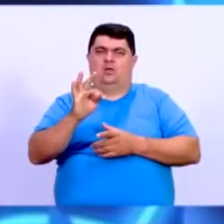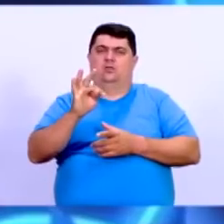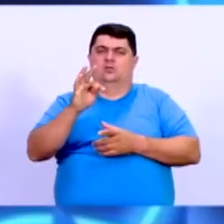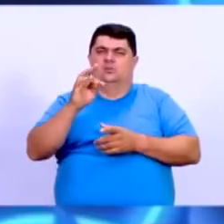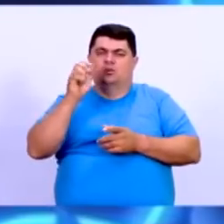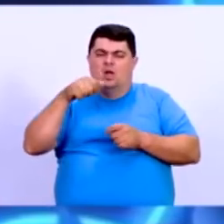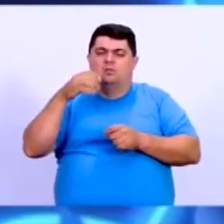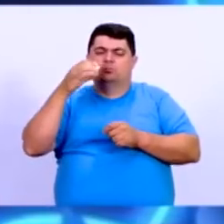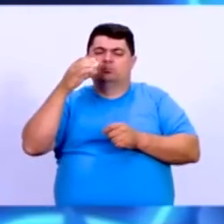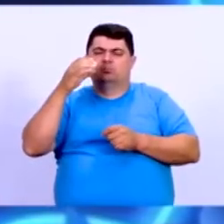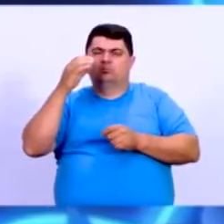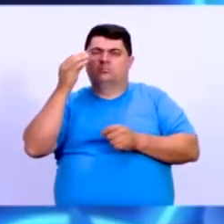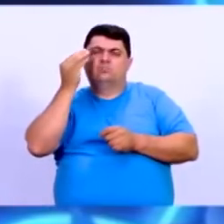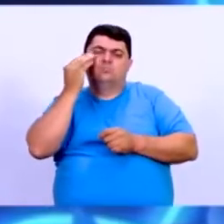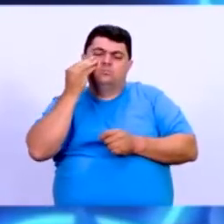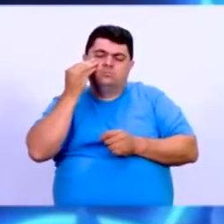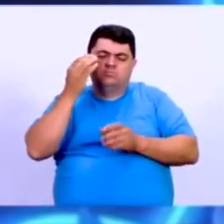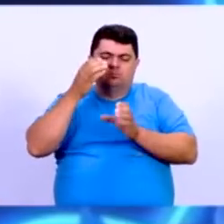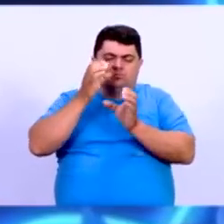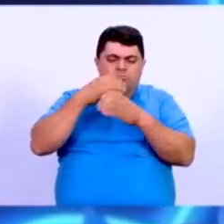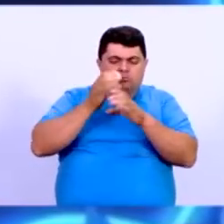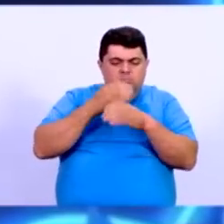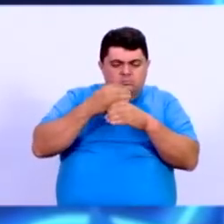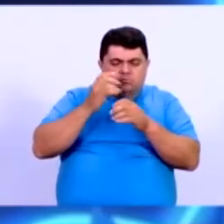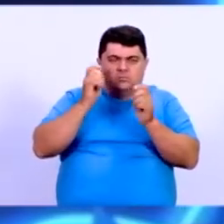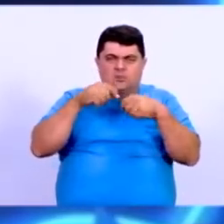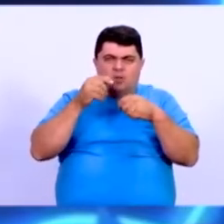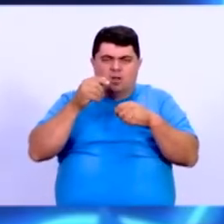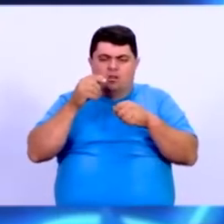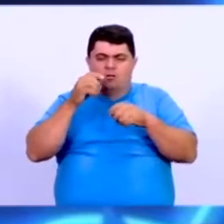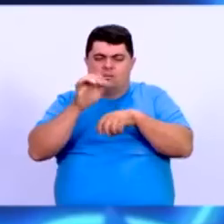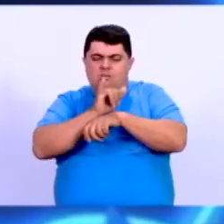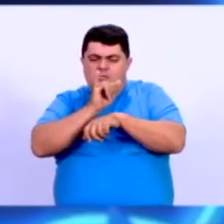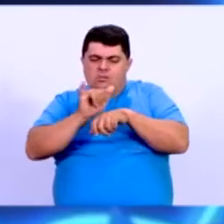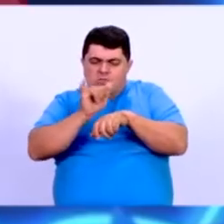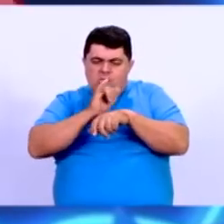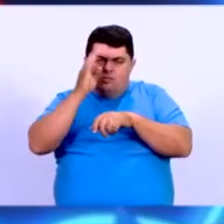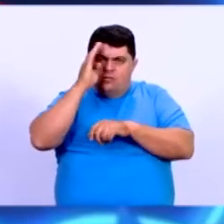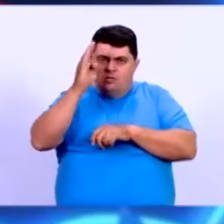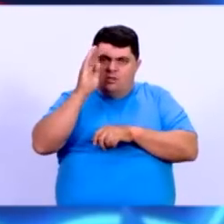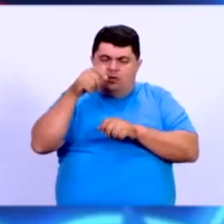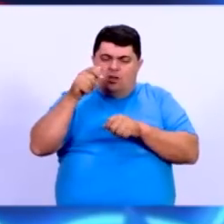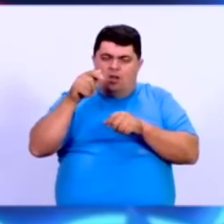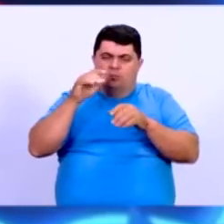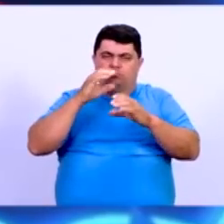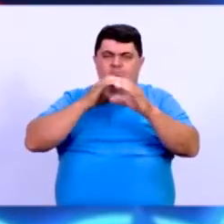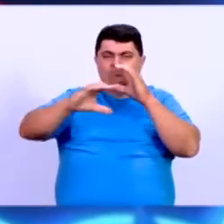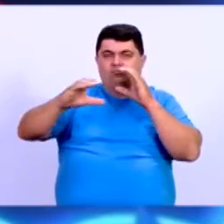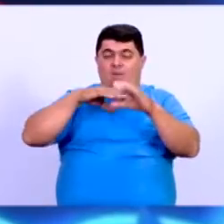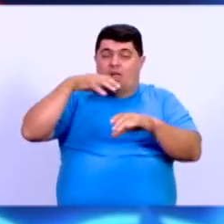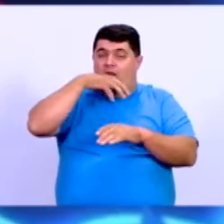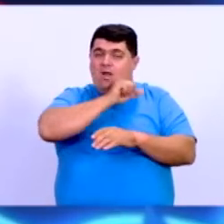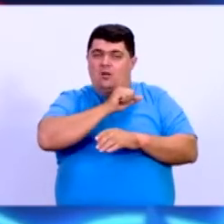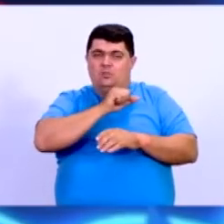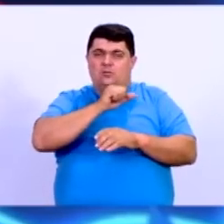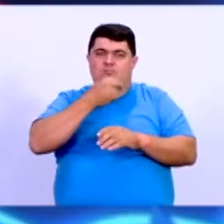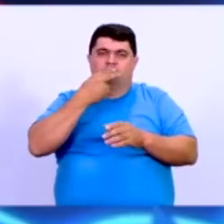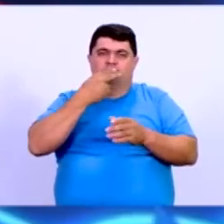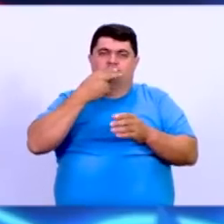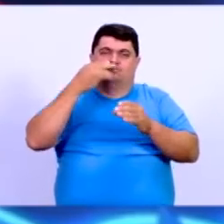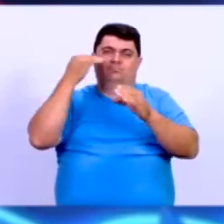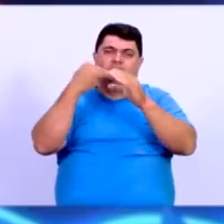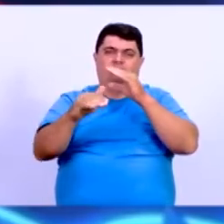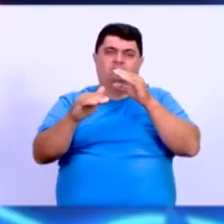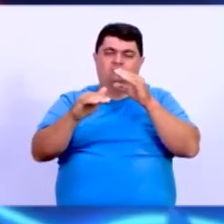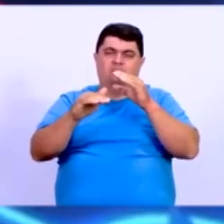cientistas, investigadores, estrategistas militares pudessem se comunicar entre si em tempo real, através de correio eletrônico, a